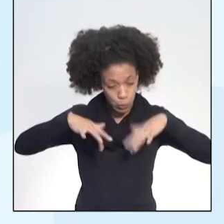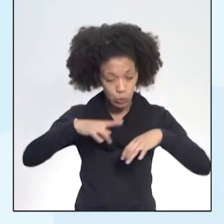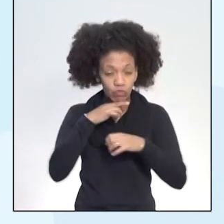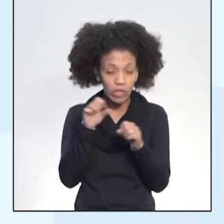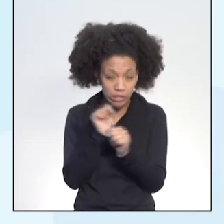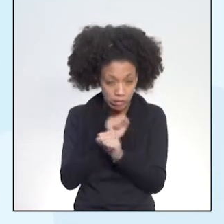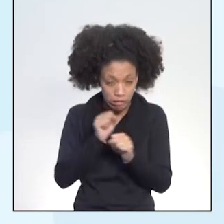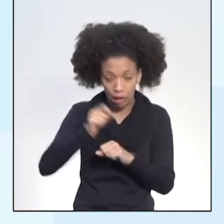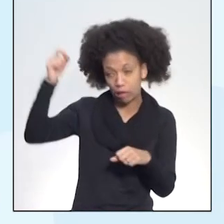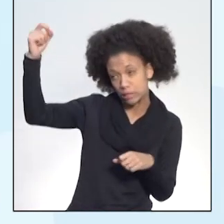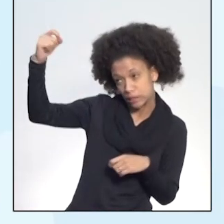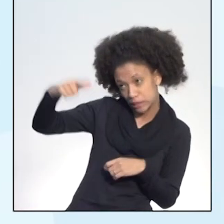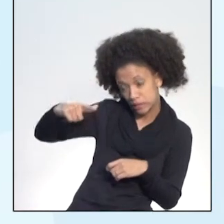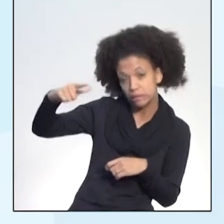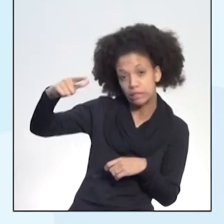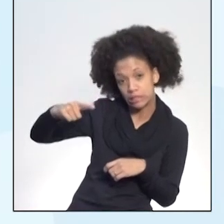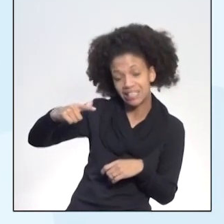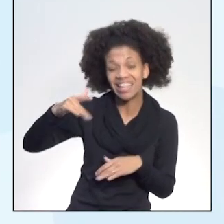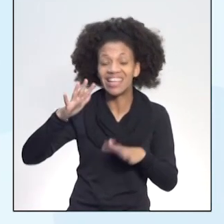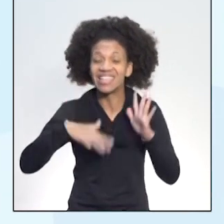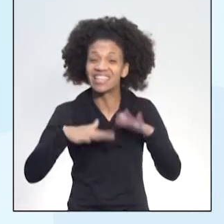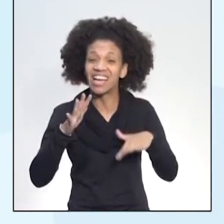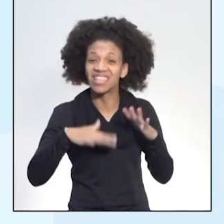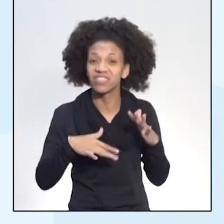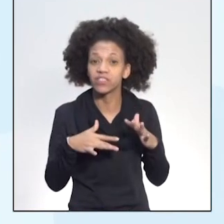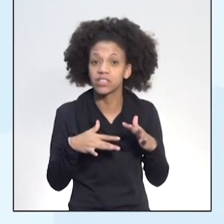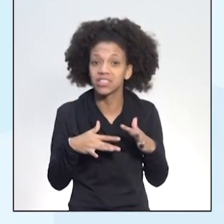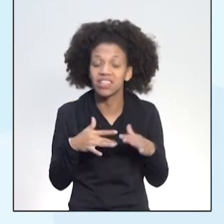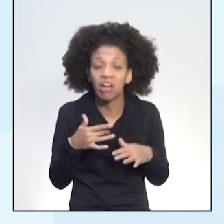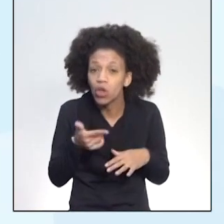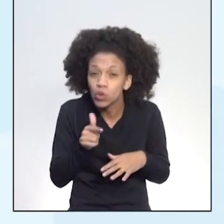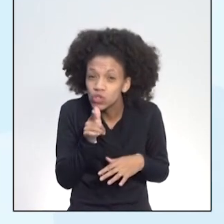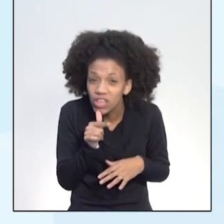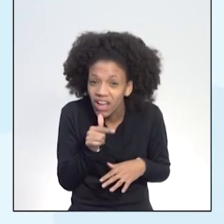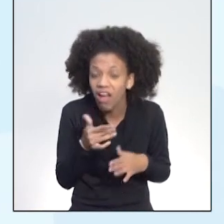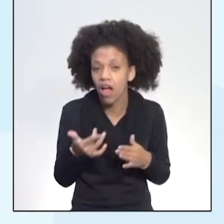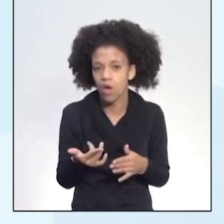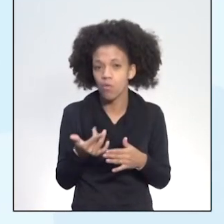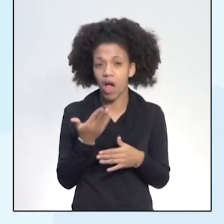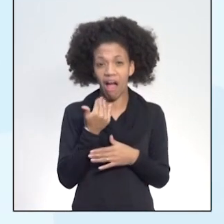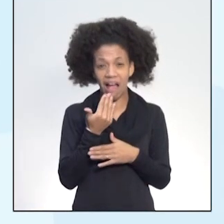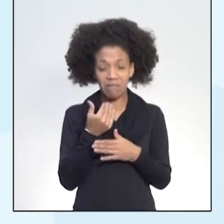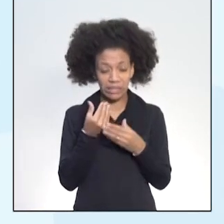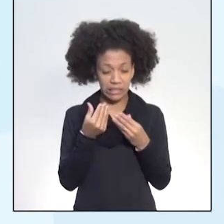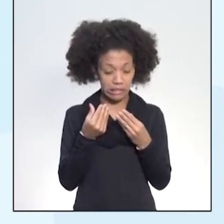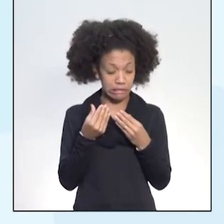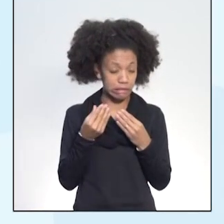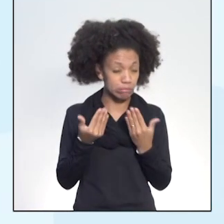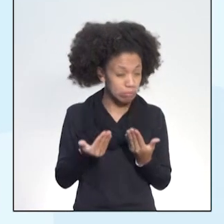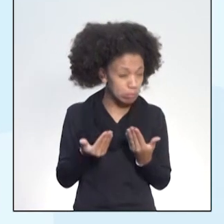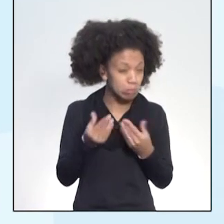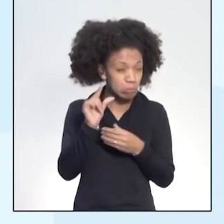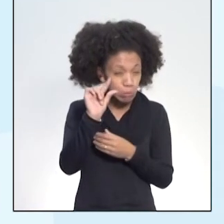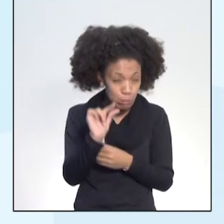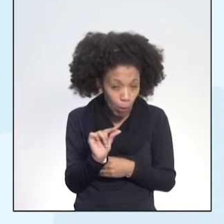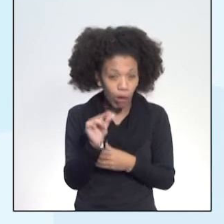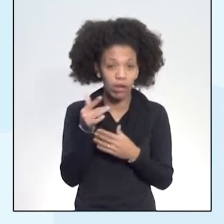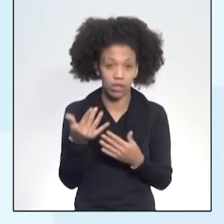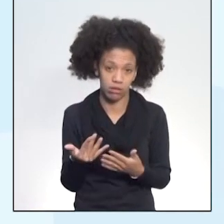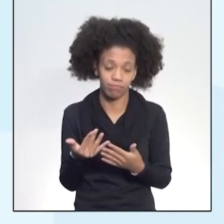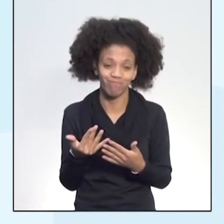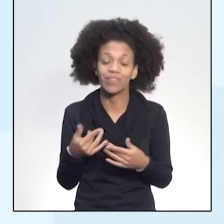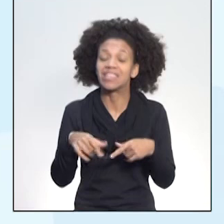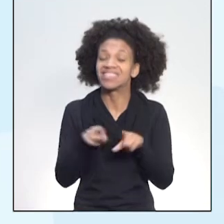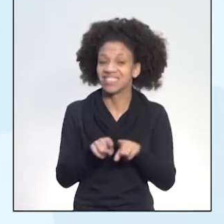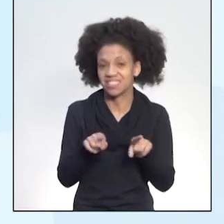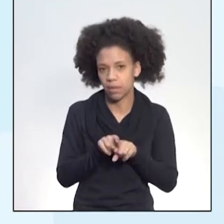frio, sol e calor, e muitas vezes sem água, com alimentação péssima e racionada. Além